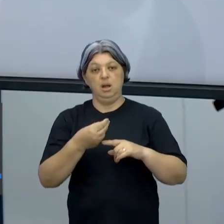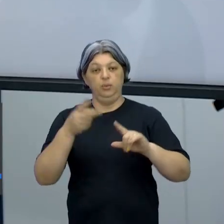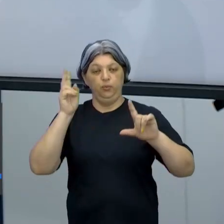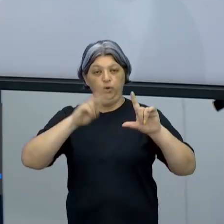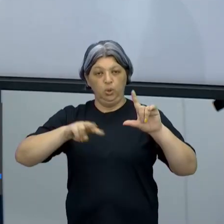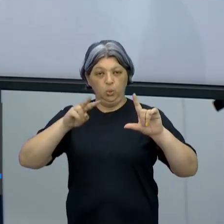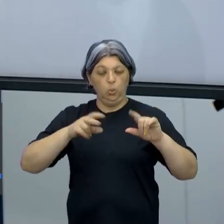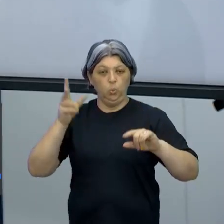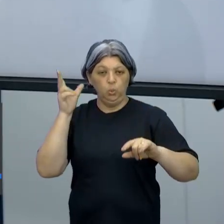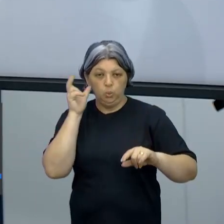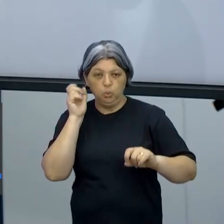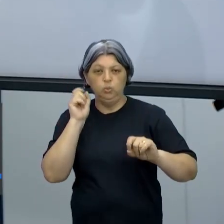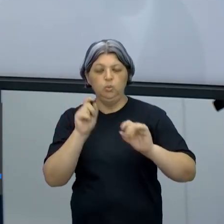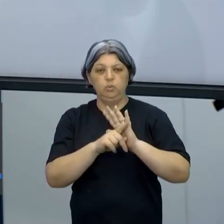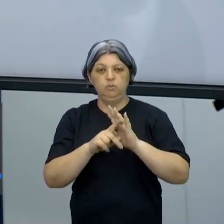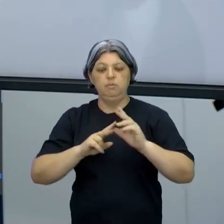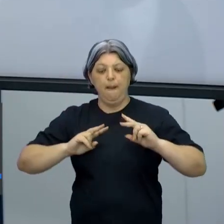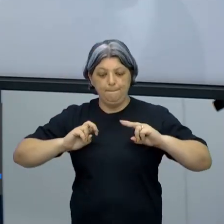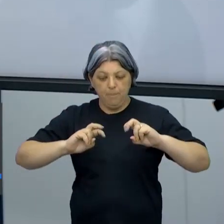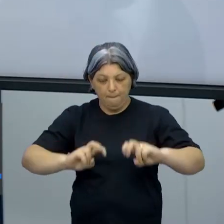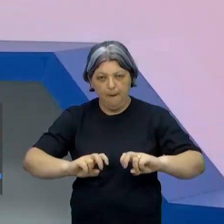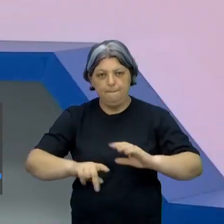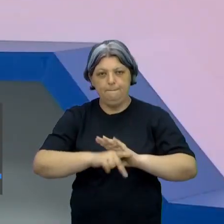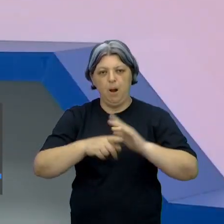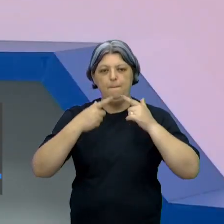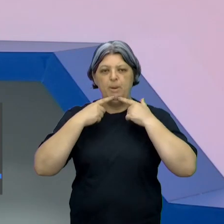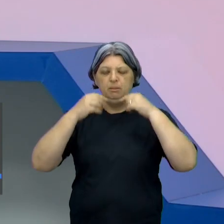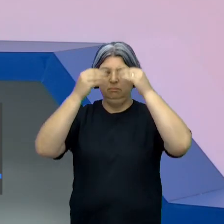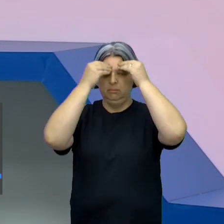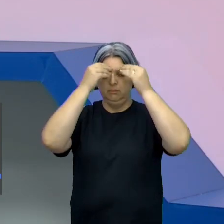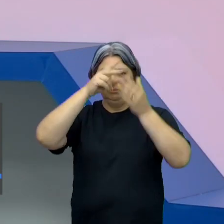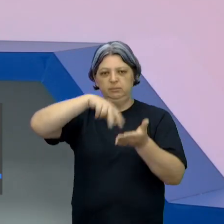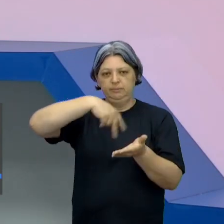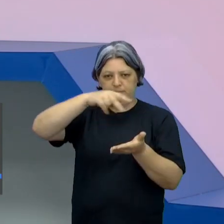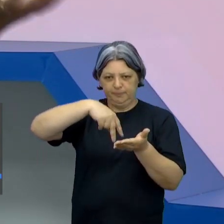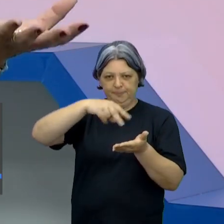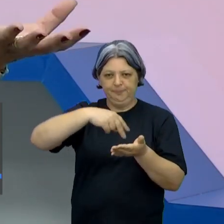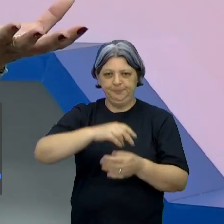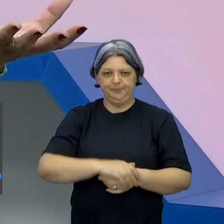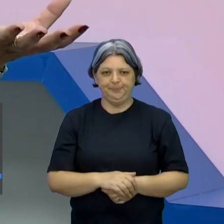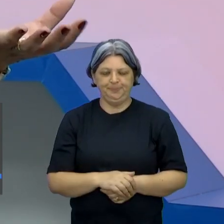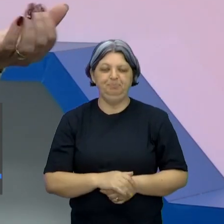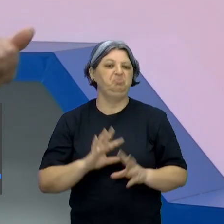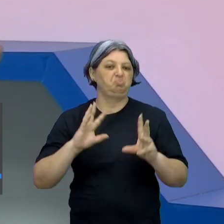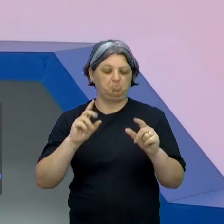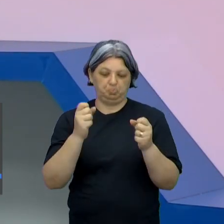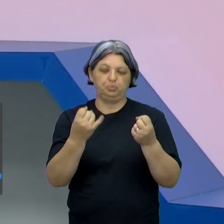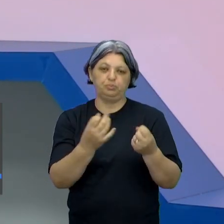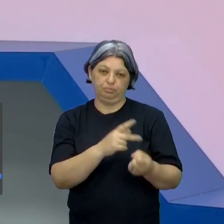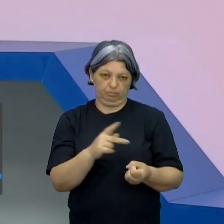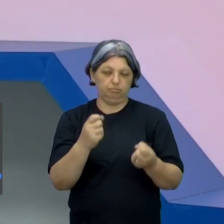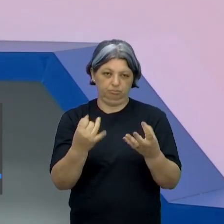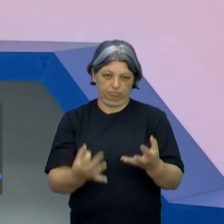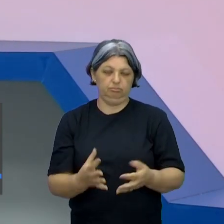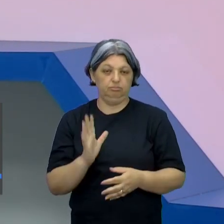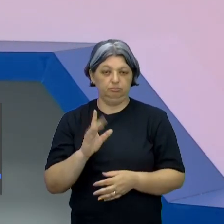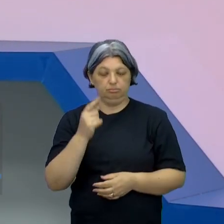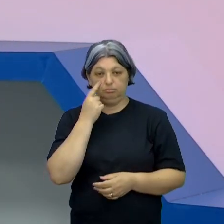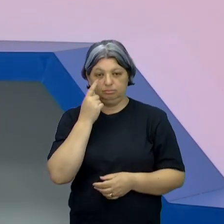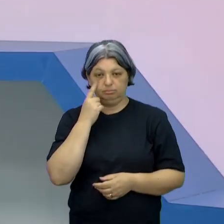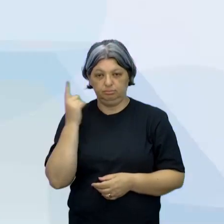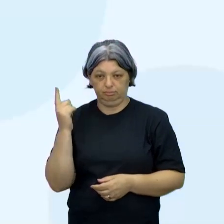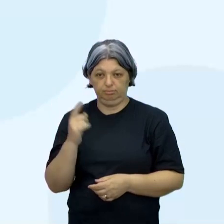que a gente tem explorando a linguagem da dança. Certo, então olha só, diante de tudo isso que o professor Juscelio pontuou, vamos dar uma